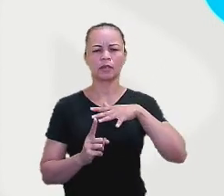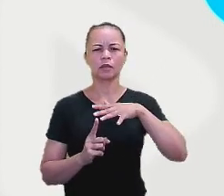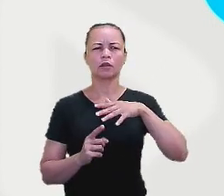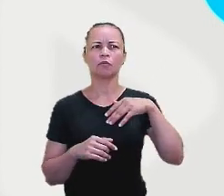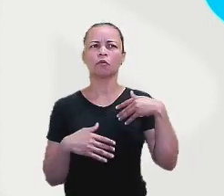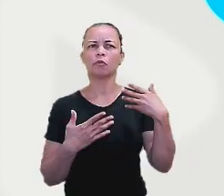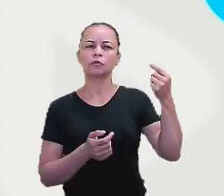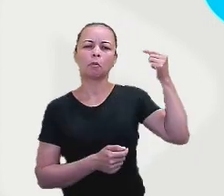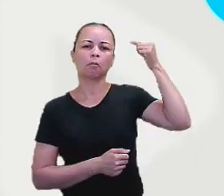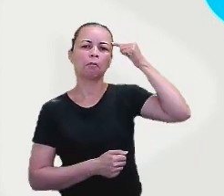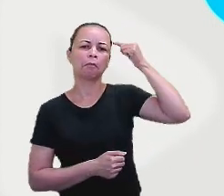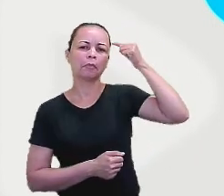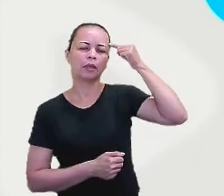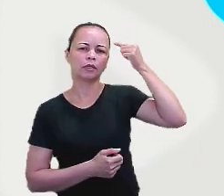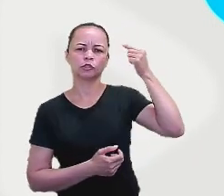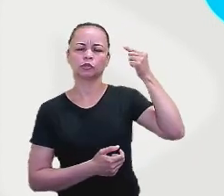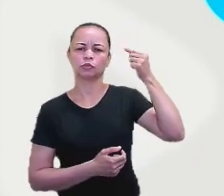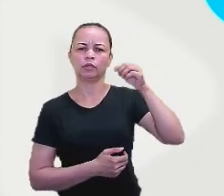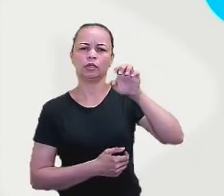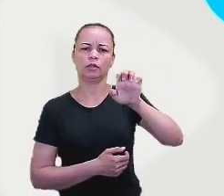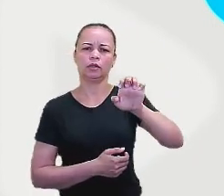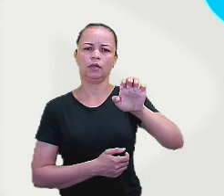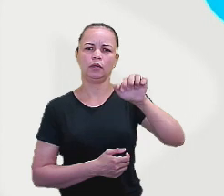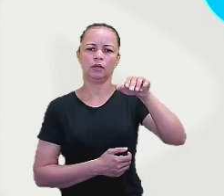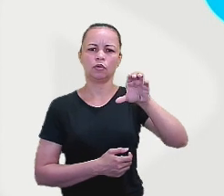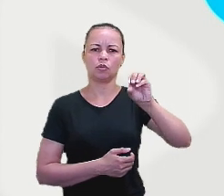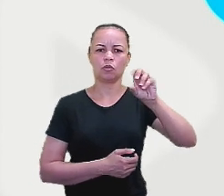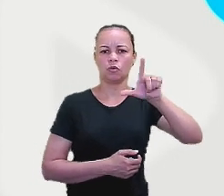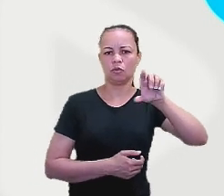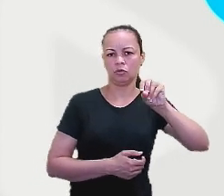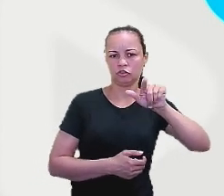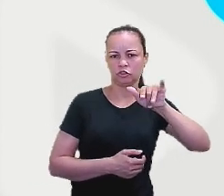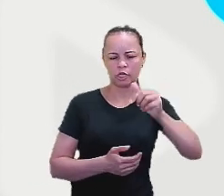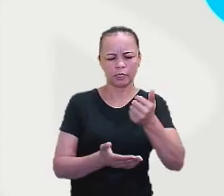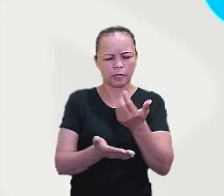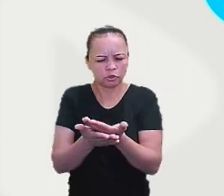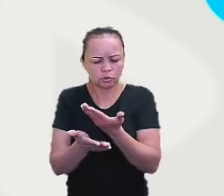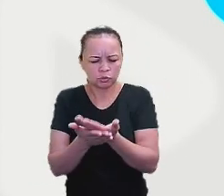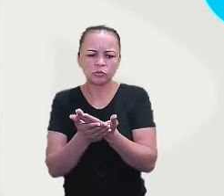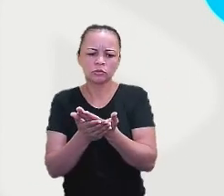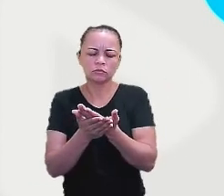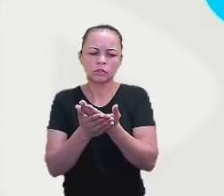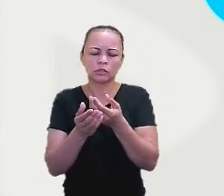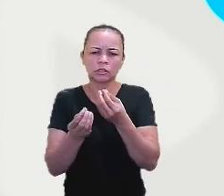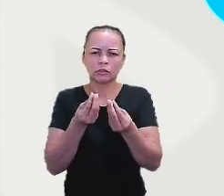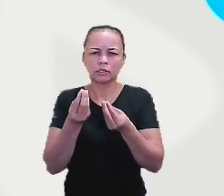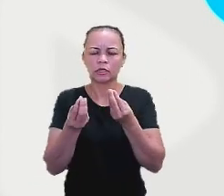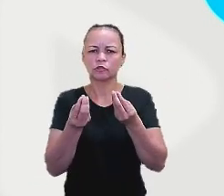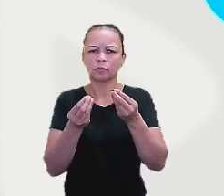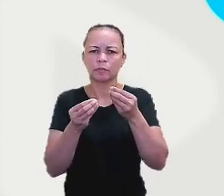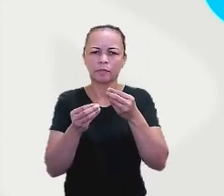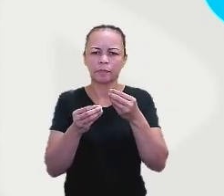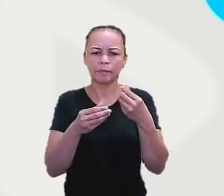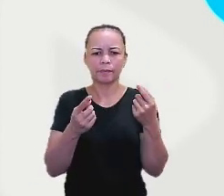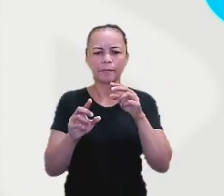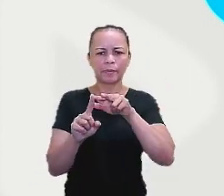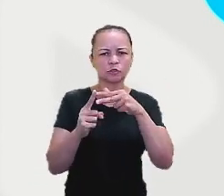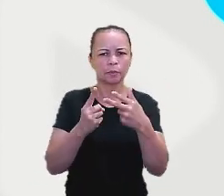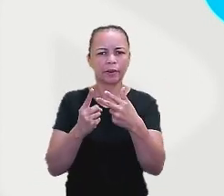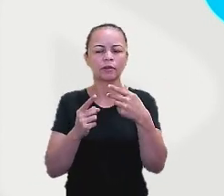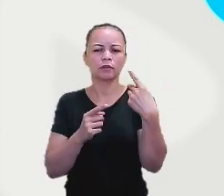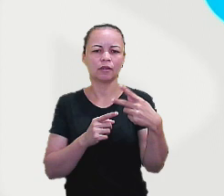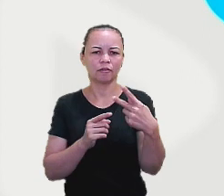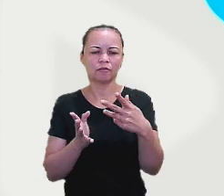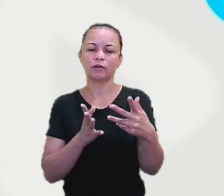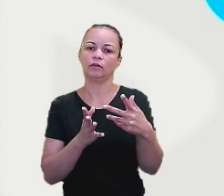penso em ecologia, entender que é o estudo a partir de uma perspectiva. Guarda essas duas palavrinhas que parecem meio complicadas, mas já já a gente